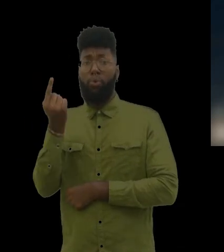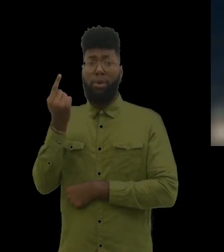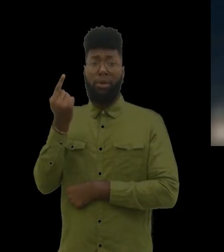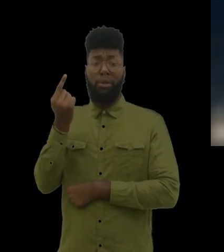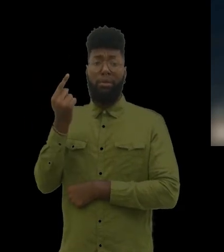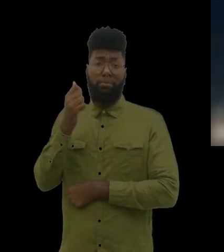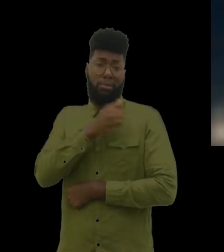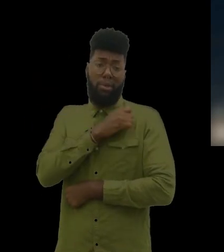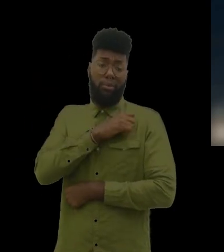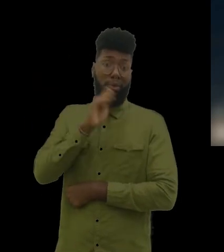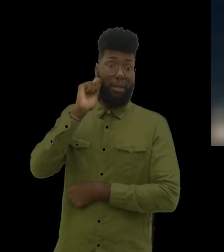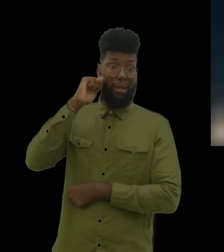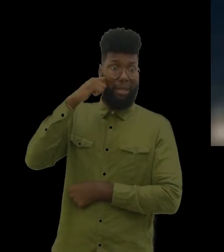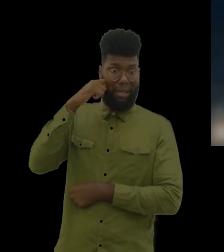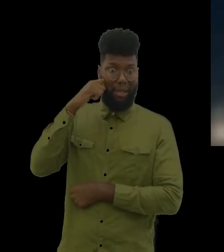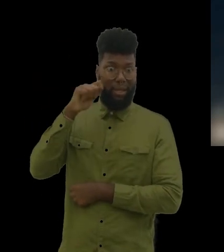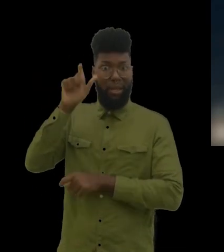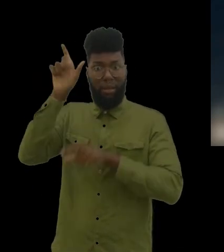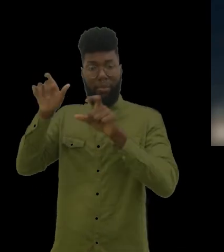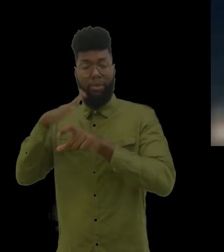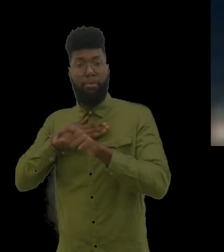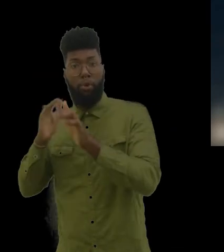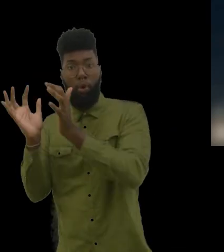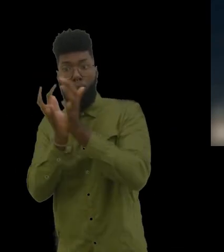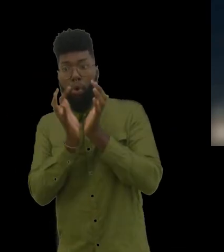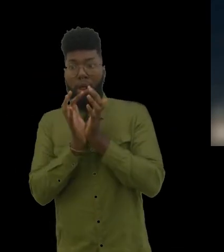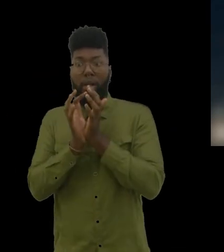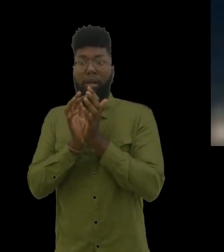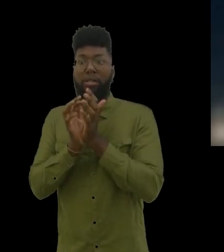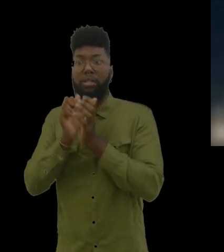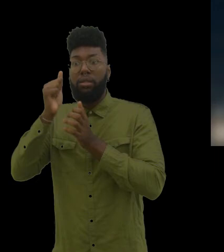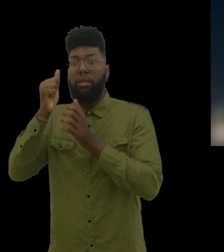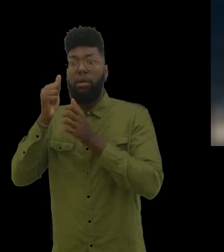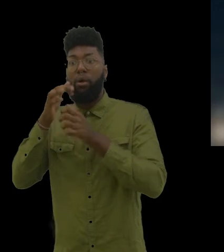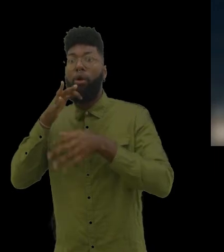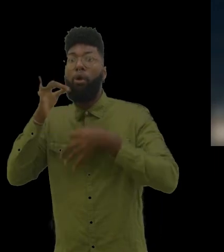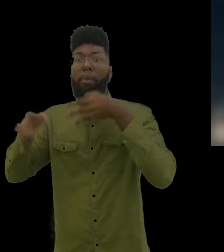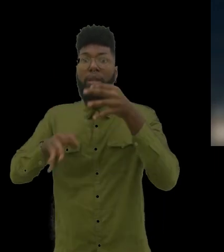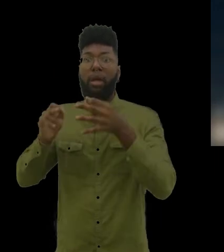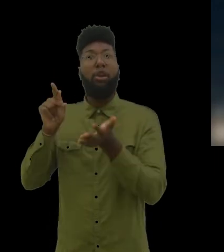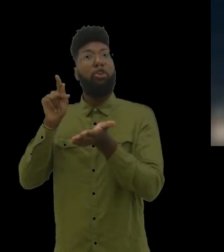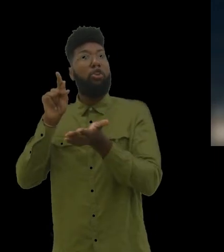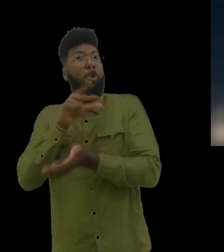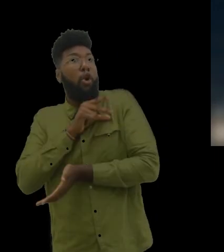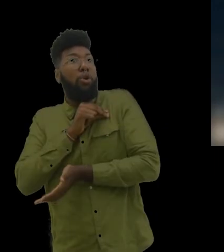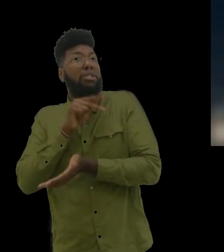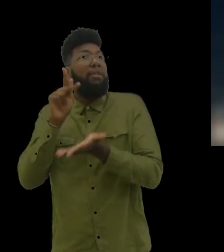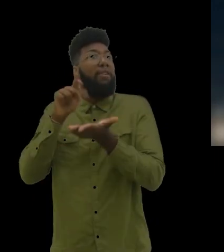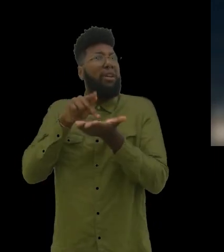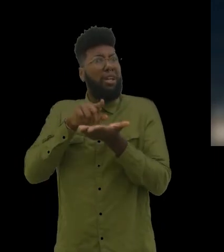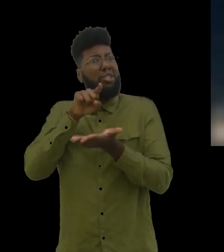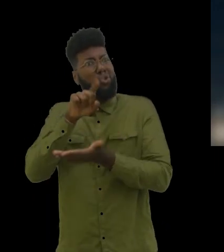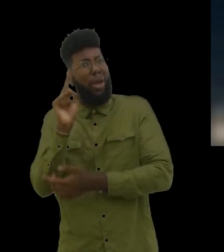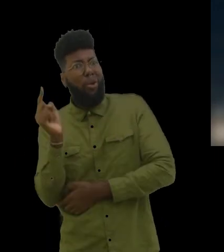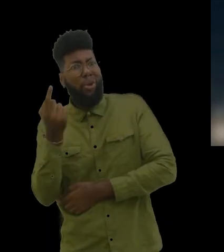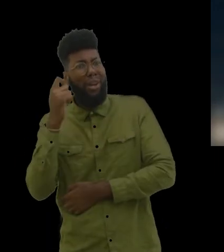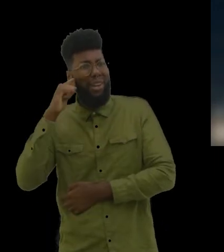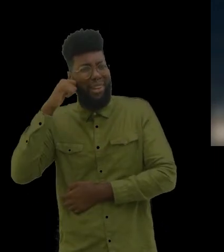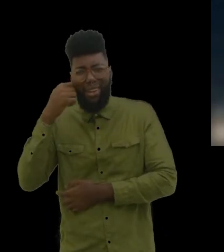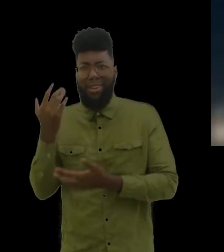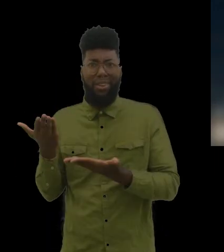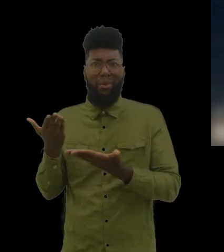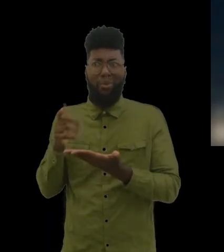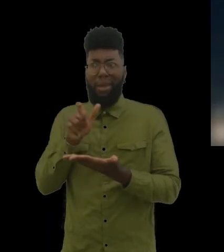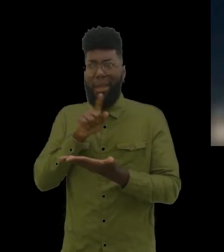vezes, as pessoas também não se dão por conta, né? Eu não sei, eu fico triste, assim, por isso, assim, prof. Eu queria que as pessoas...